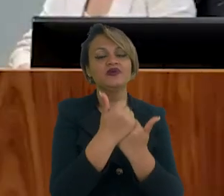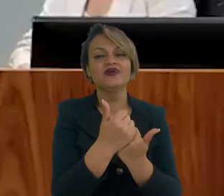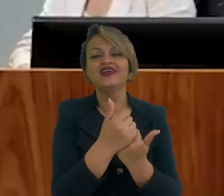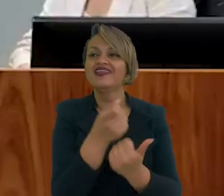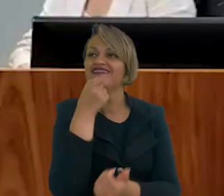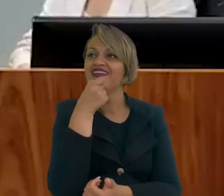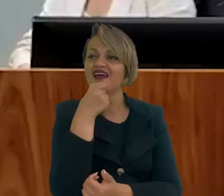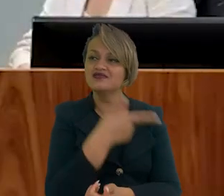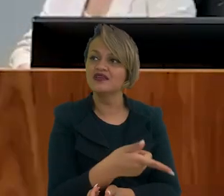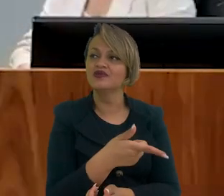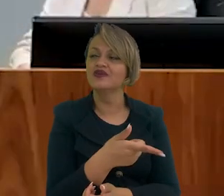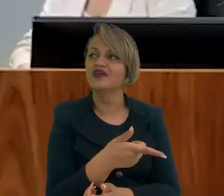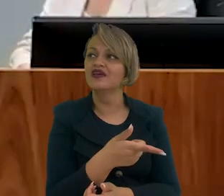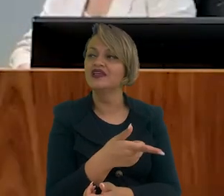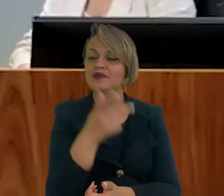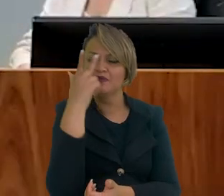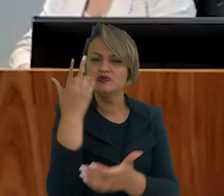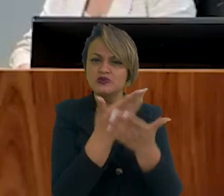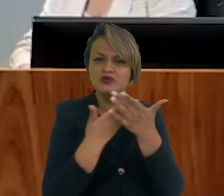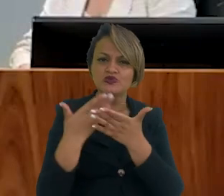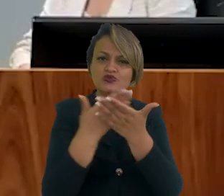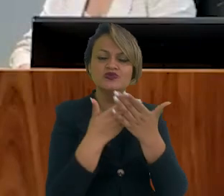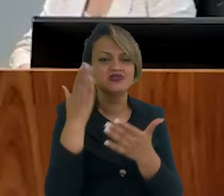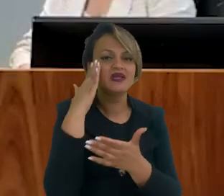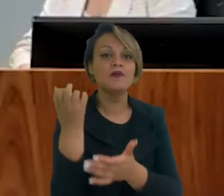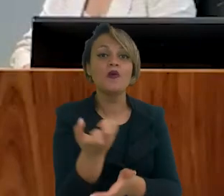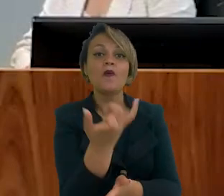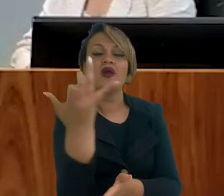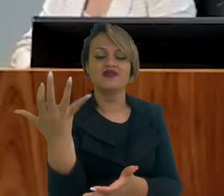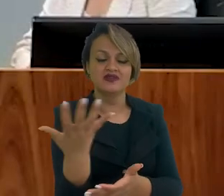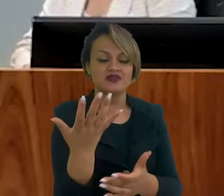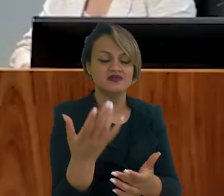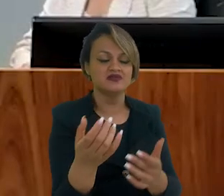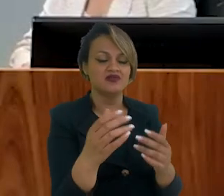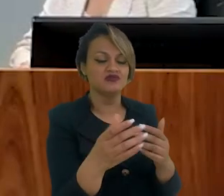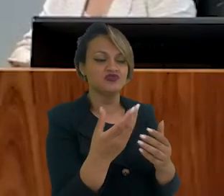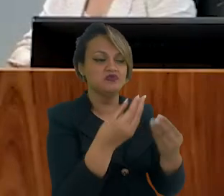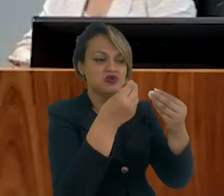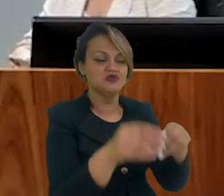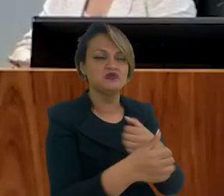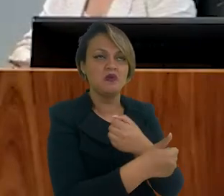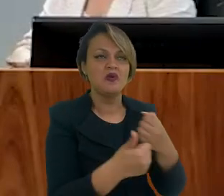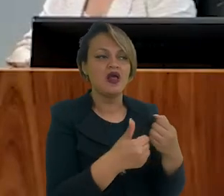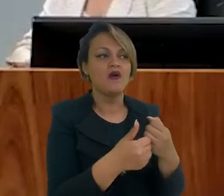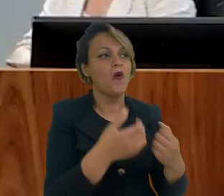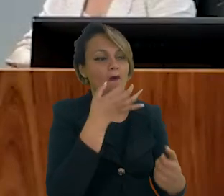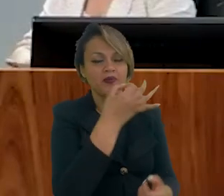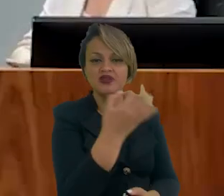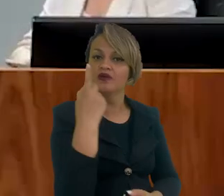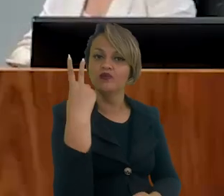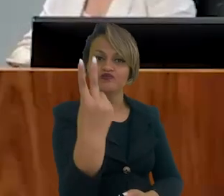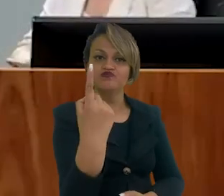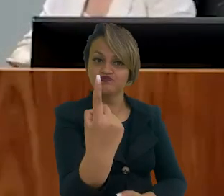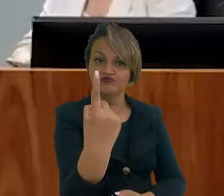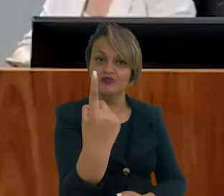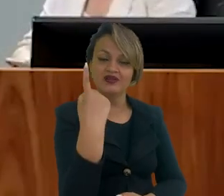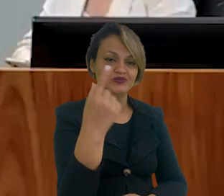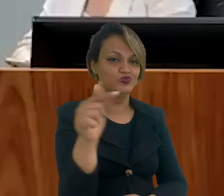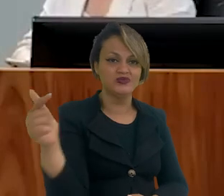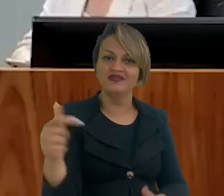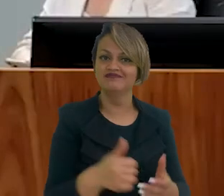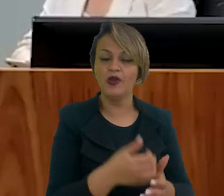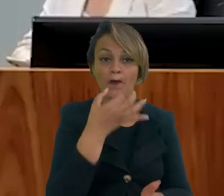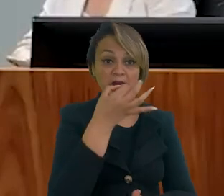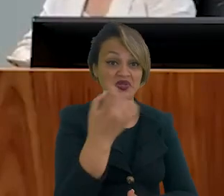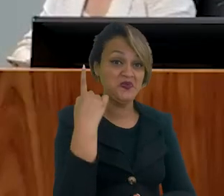é um jogador podemos dar posições de apoio engraçado e mesmo os estudiosos de quantificação de danos morais